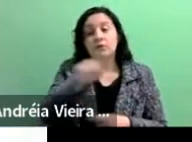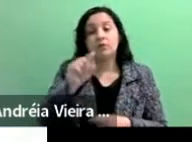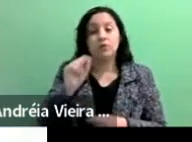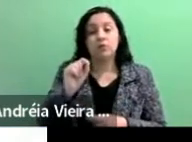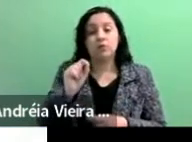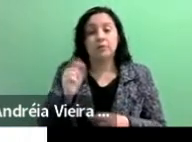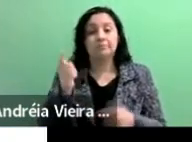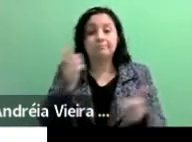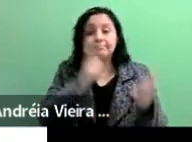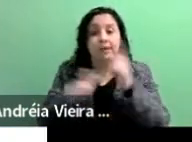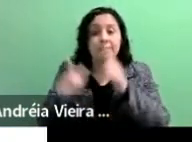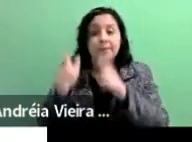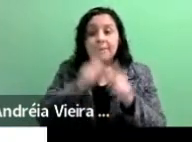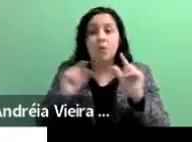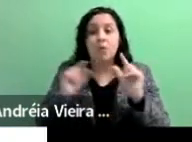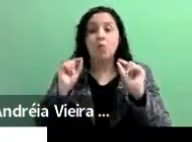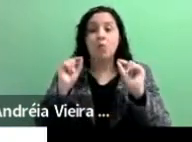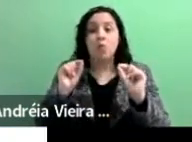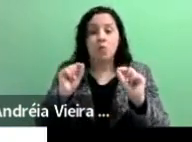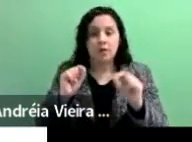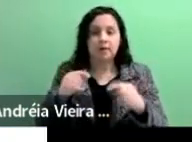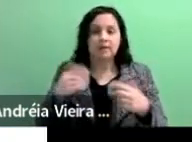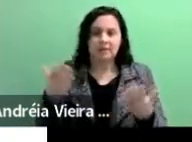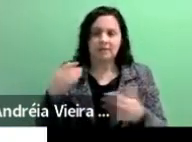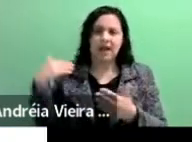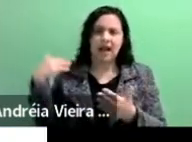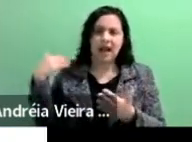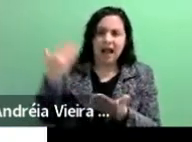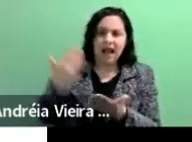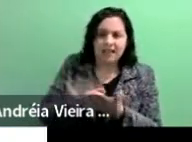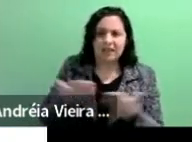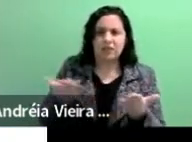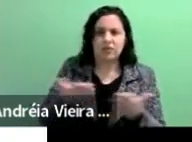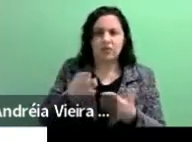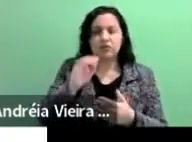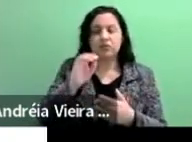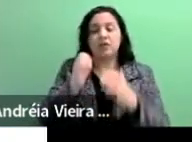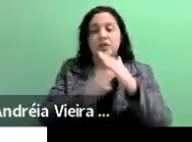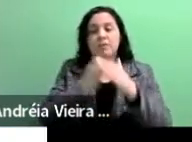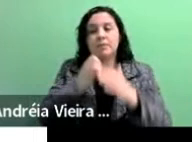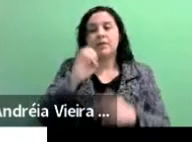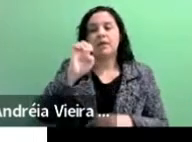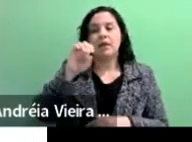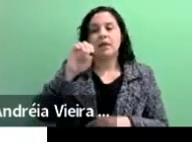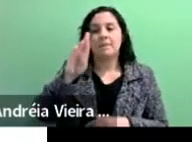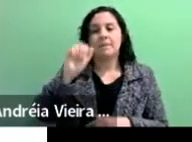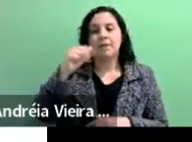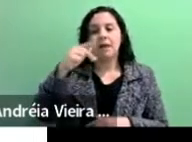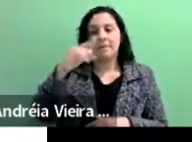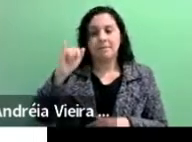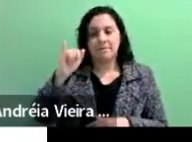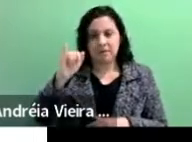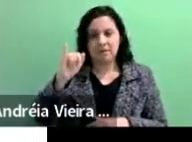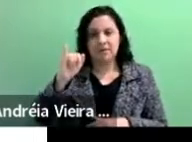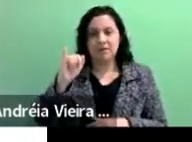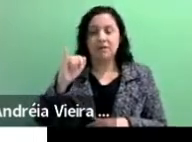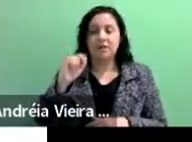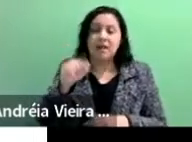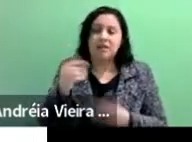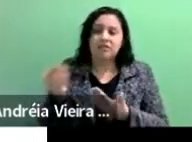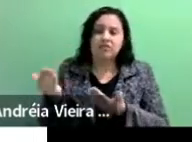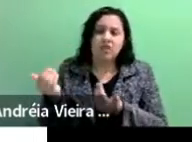né, da Embrapi, o que nós fizemos até hoje. A Embrapi é uma instituição muito jovem, nós começamos a operar com